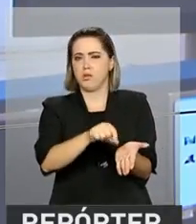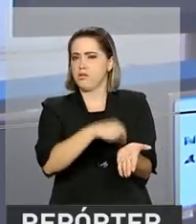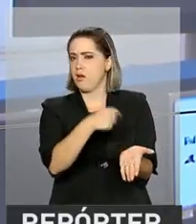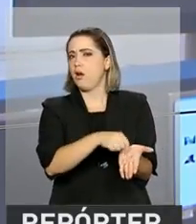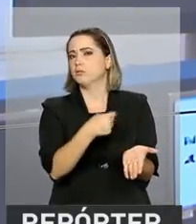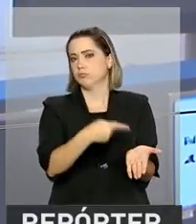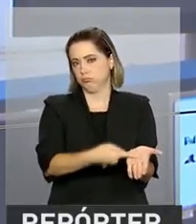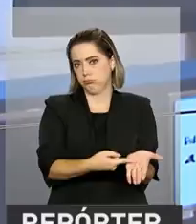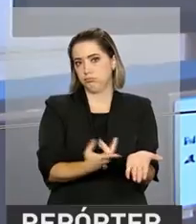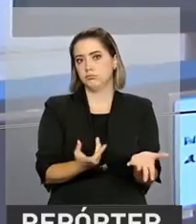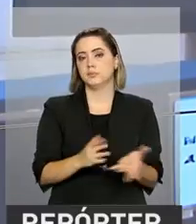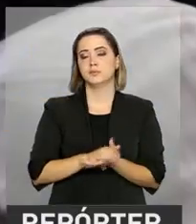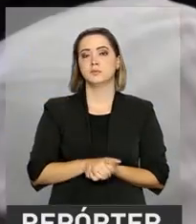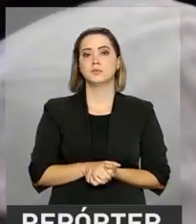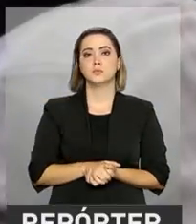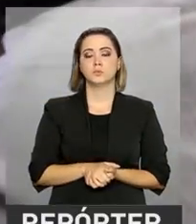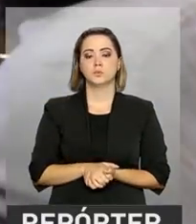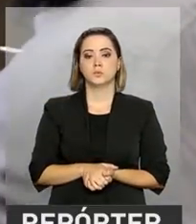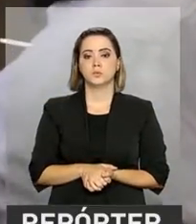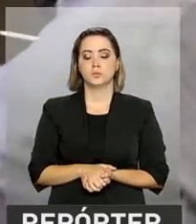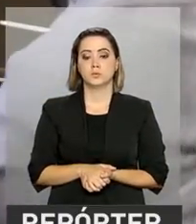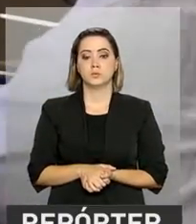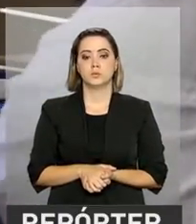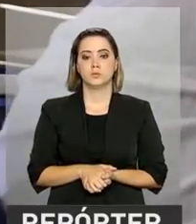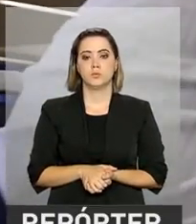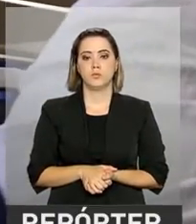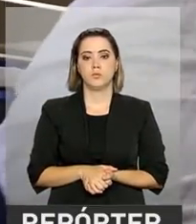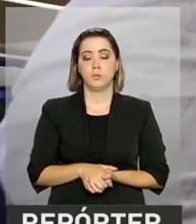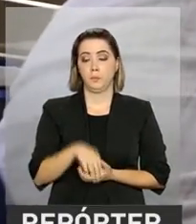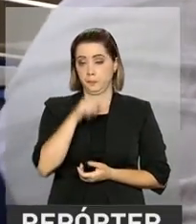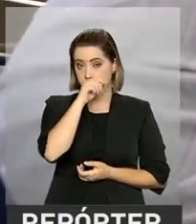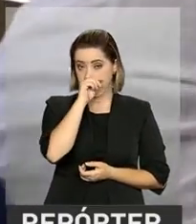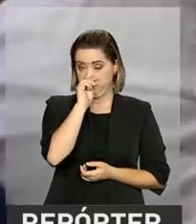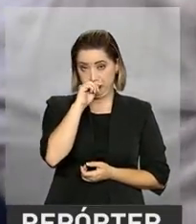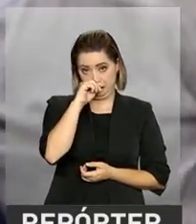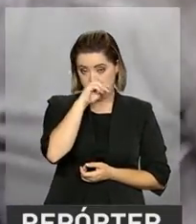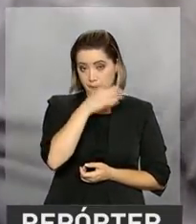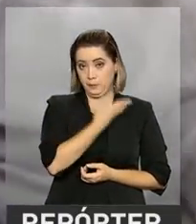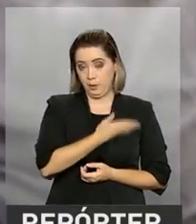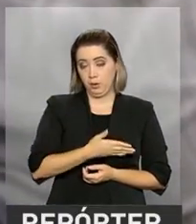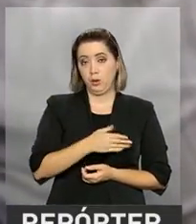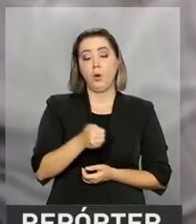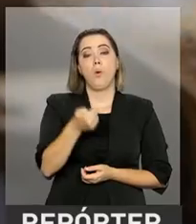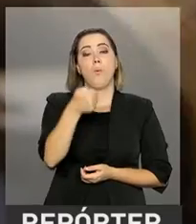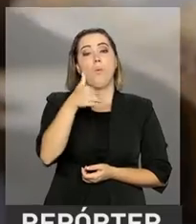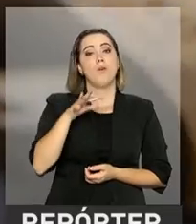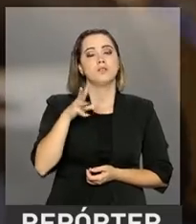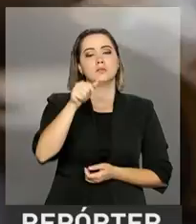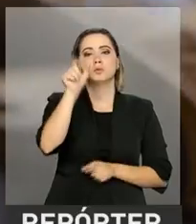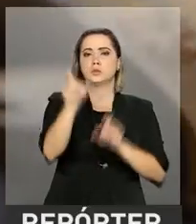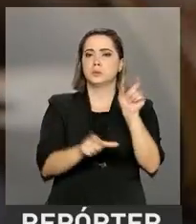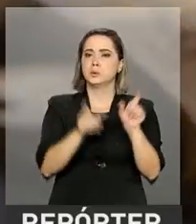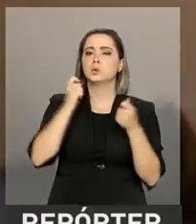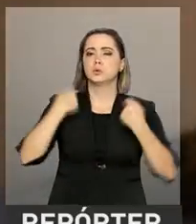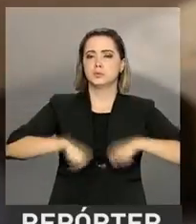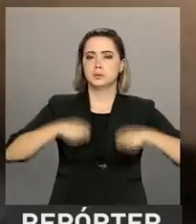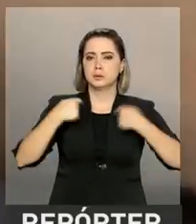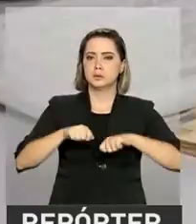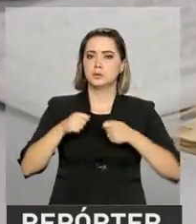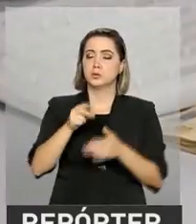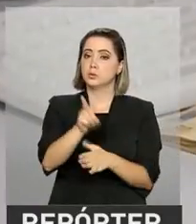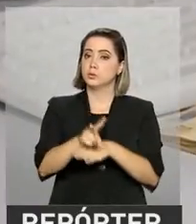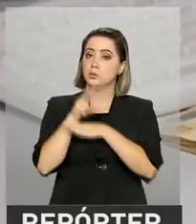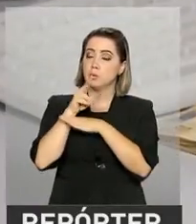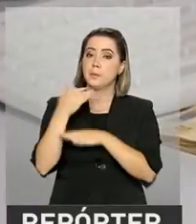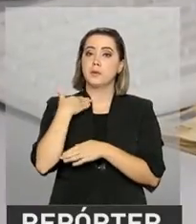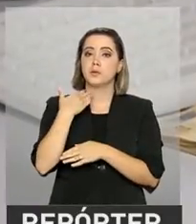o contrato quase todo mundo já precisou pegar um empréstimo no banco seja para fazer uma viagem pagar uma